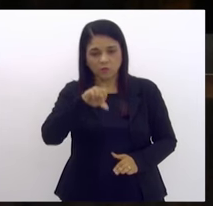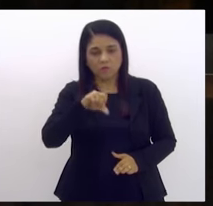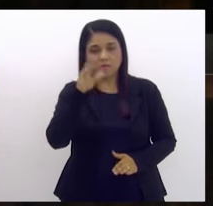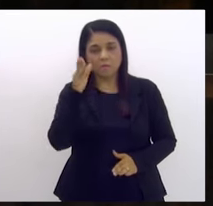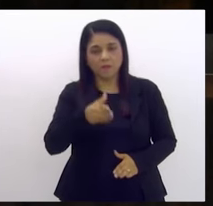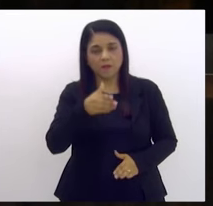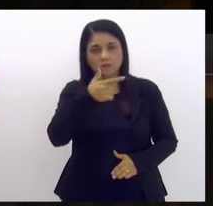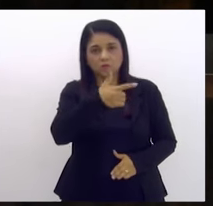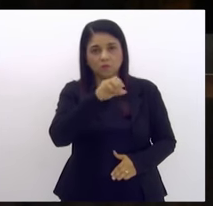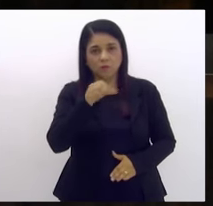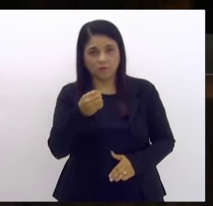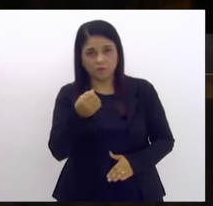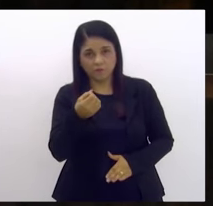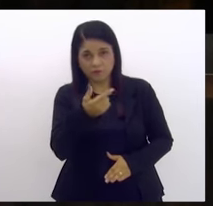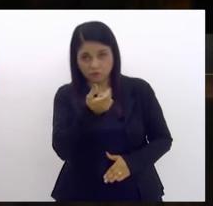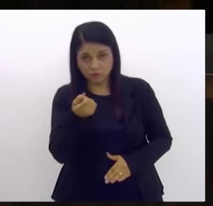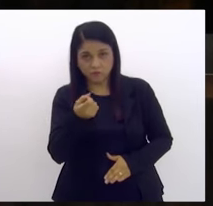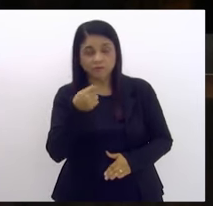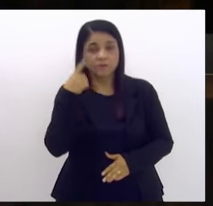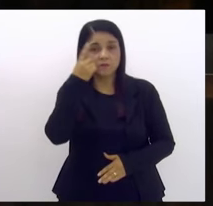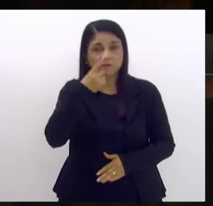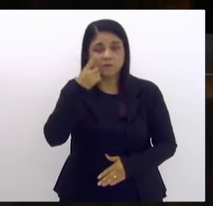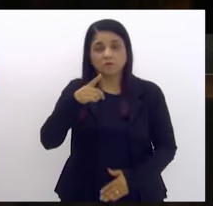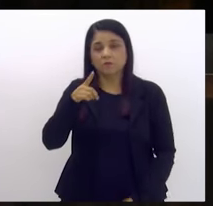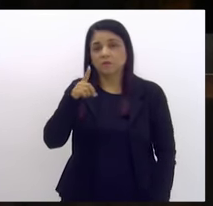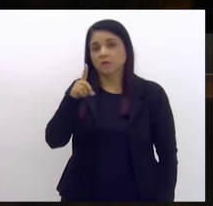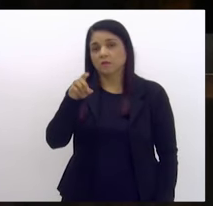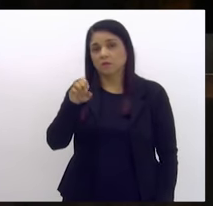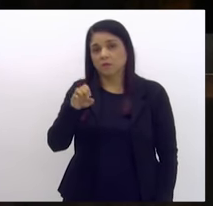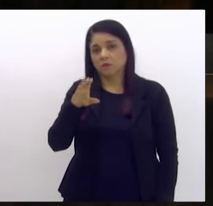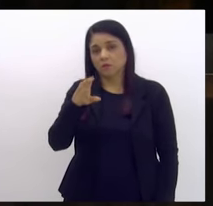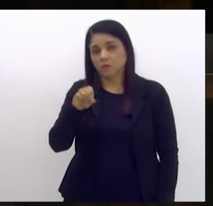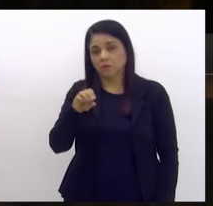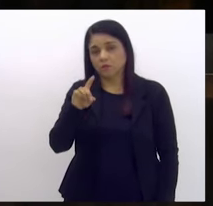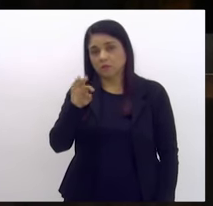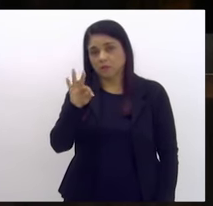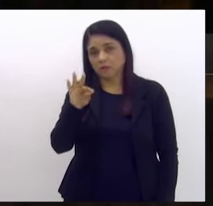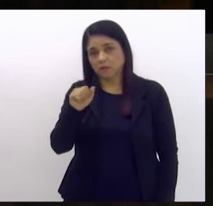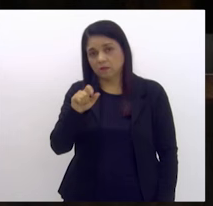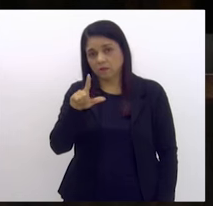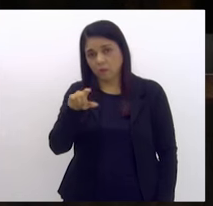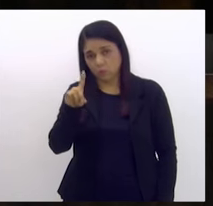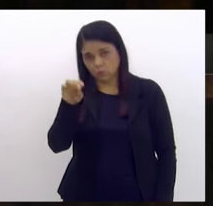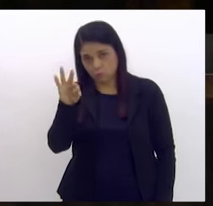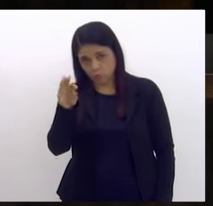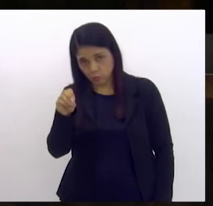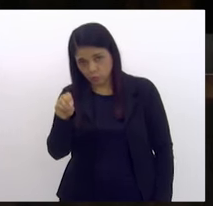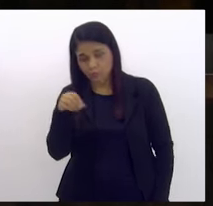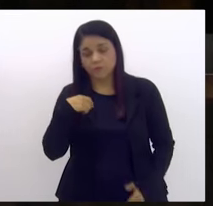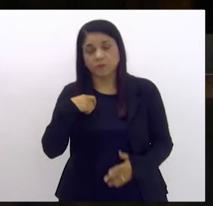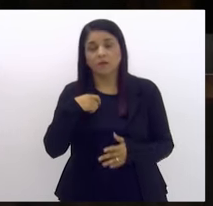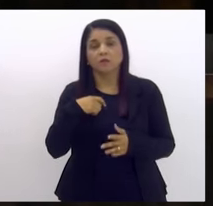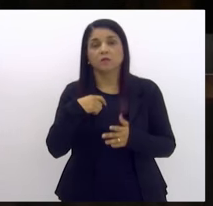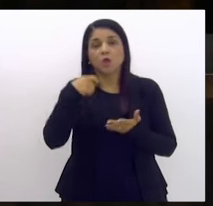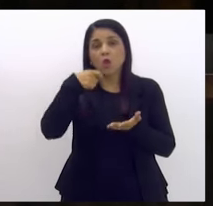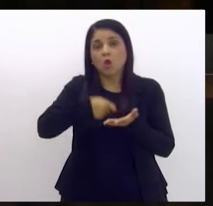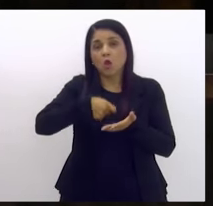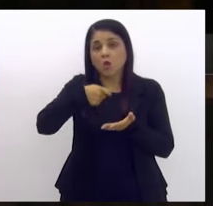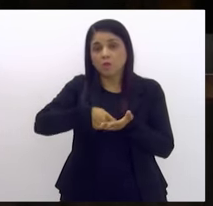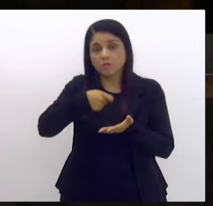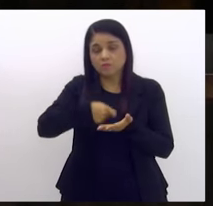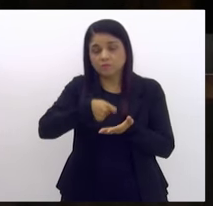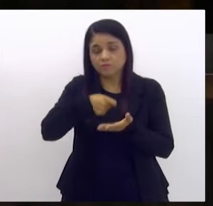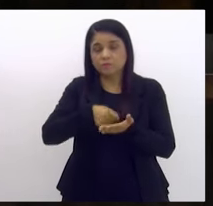2989/2020, de autoria do deputado Deodalto, que dispõe sobre a obrigatoriedade